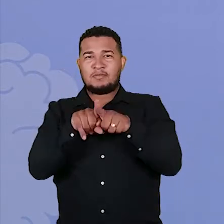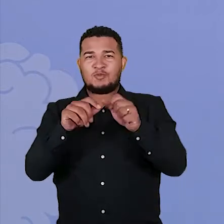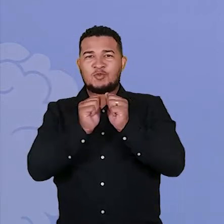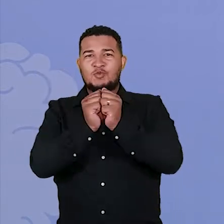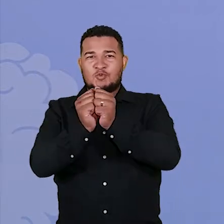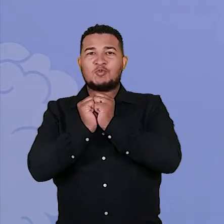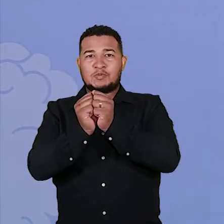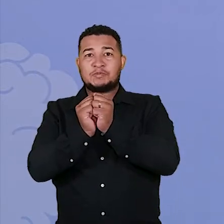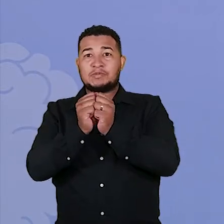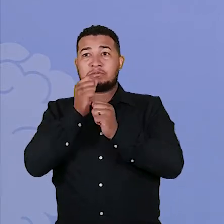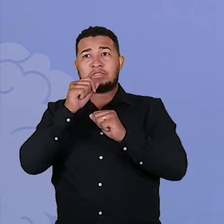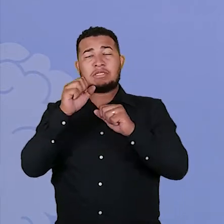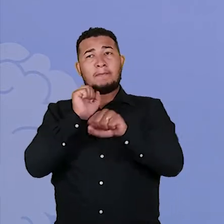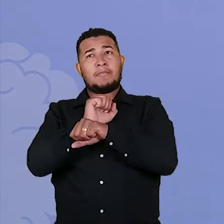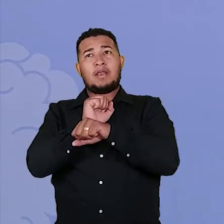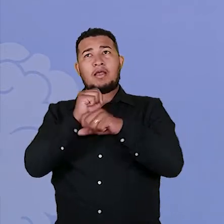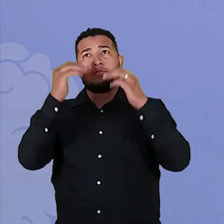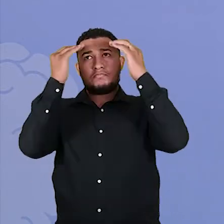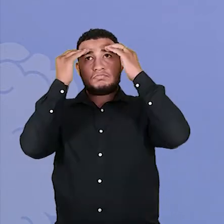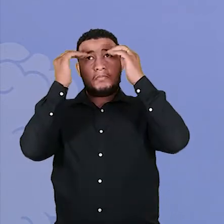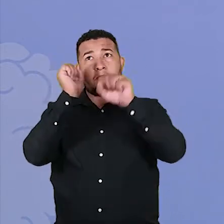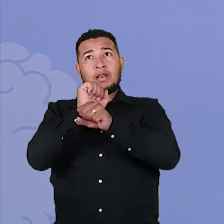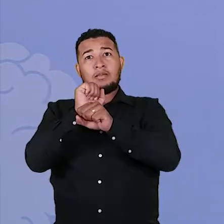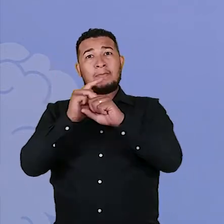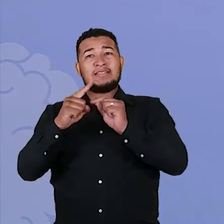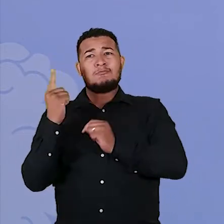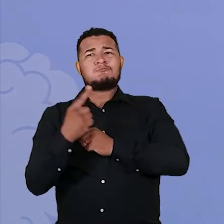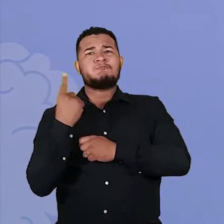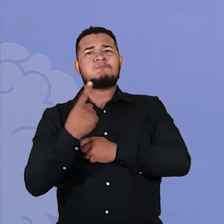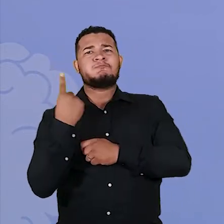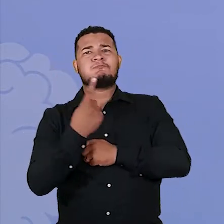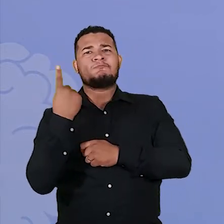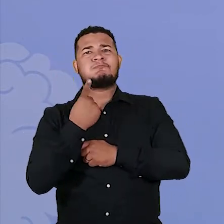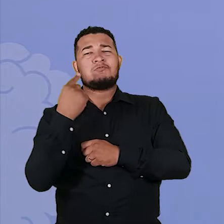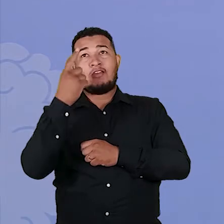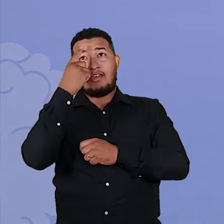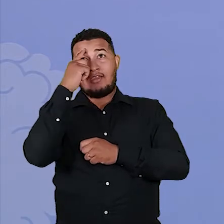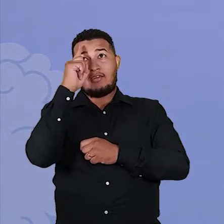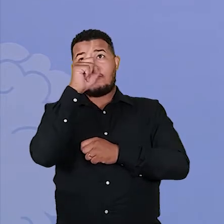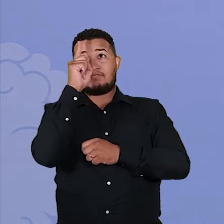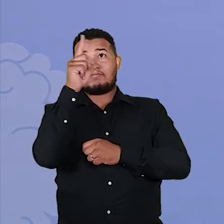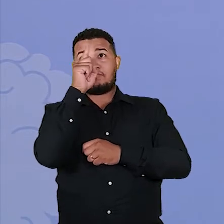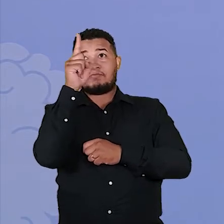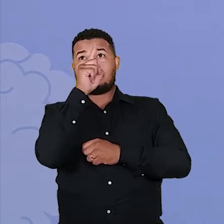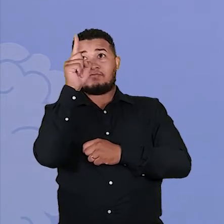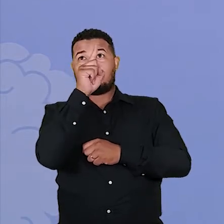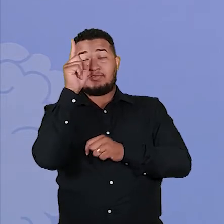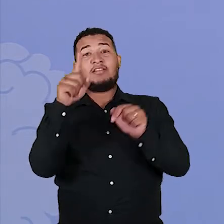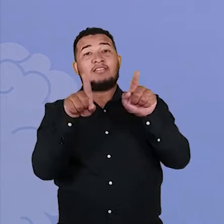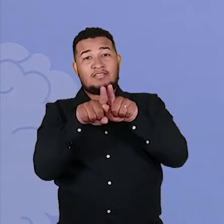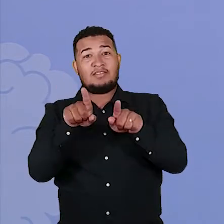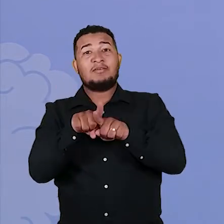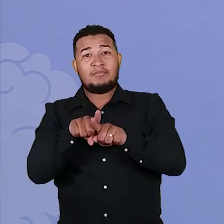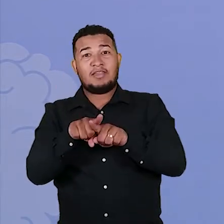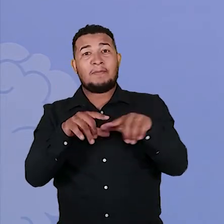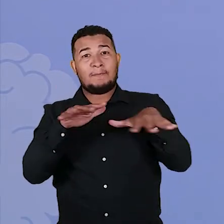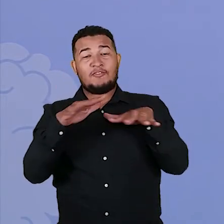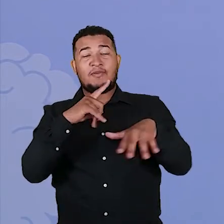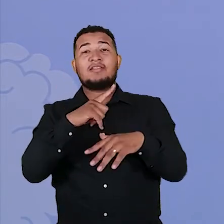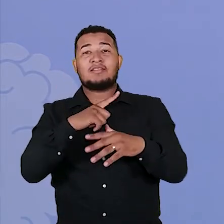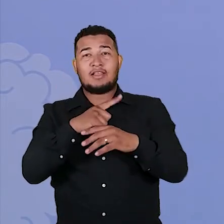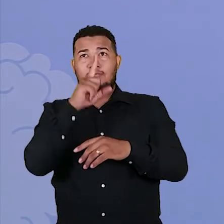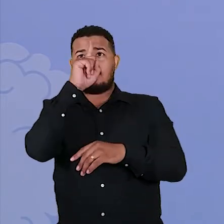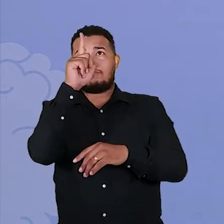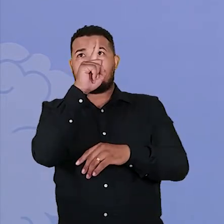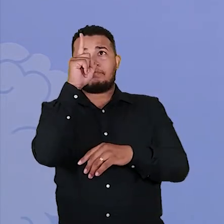a gente está parado, o líquido está parado. Só que, se você ficar girando, esse líquido ele vai também entrar em